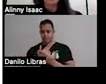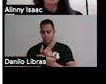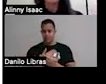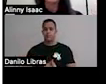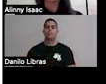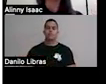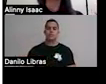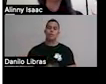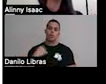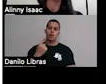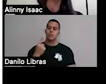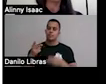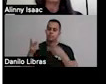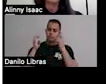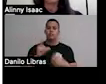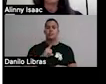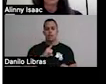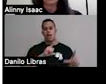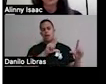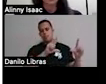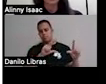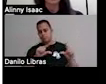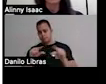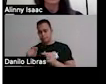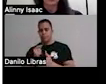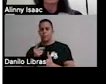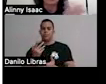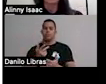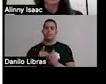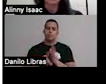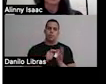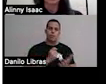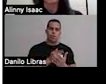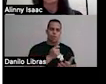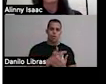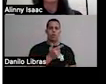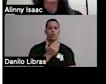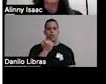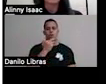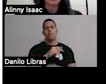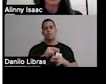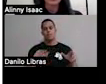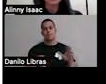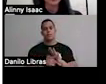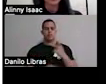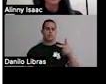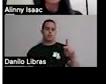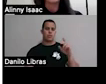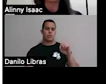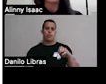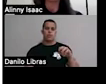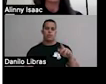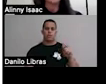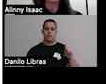esse gráfico, a gente observa que há uma redução desse consumo, né, de componentes que tenham ricos em ácidos graxos da família ômega 3 e um aumento